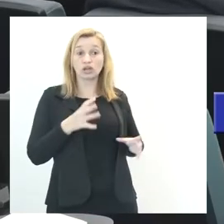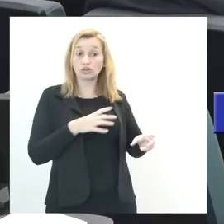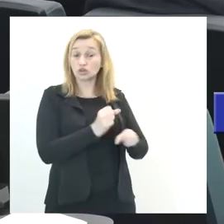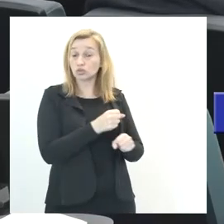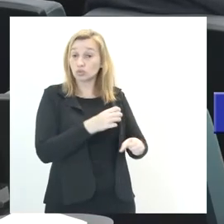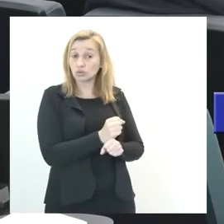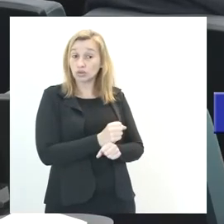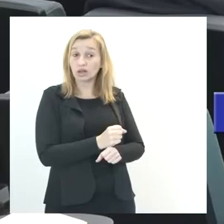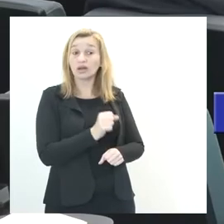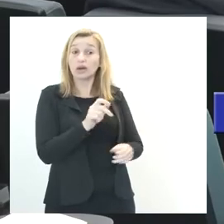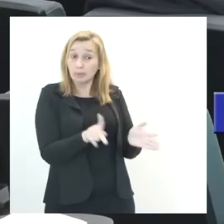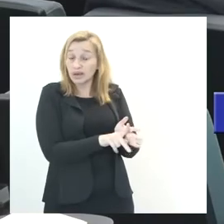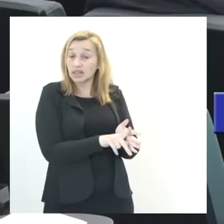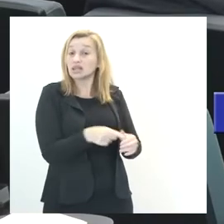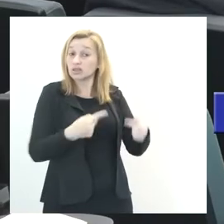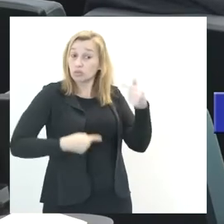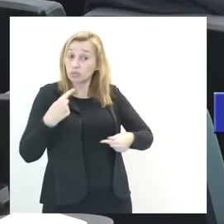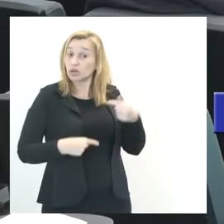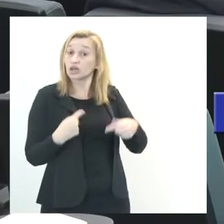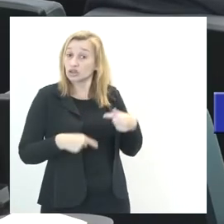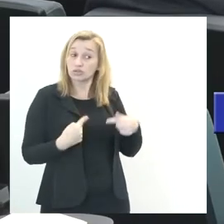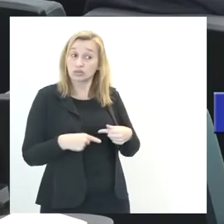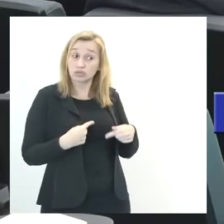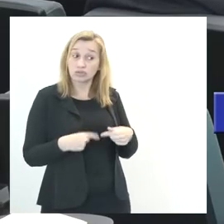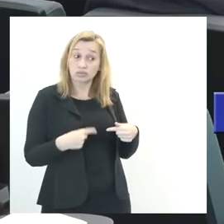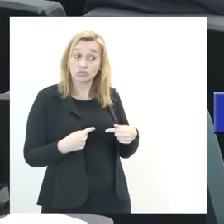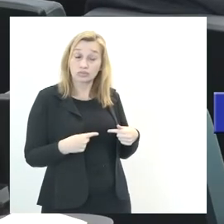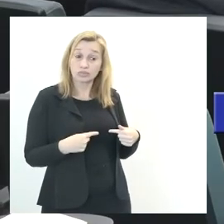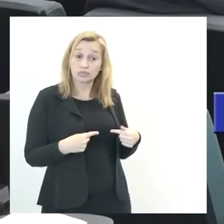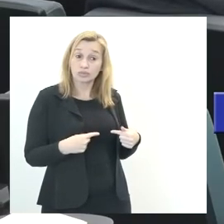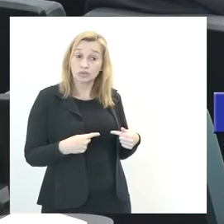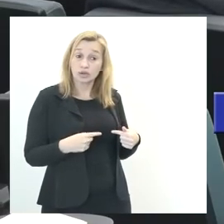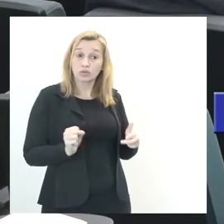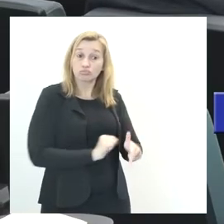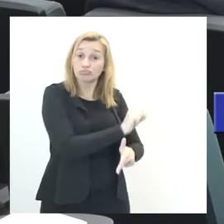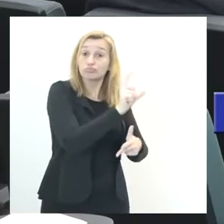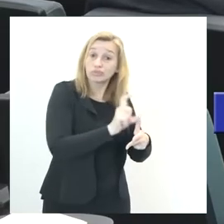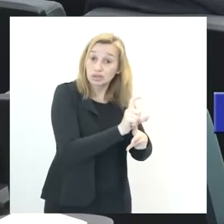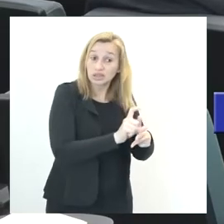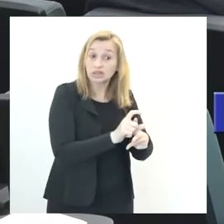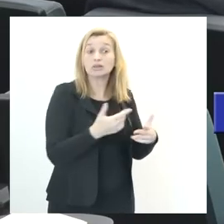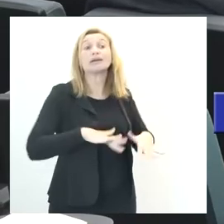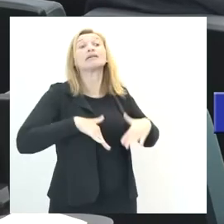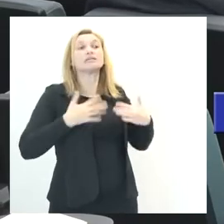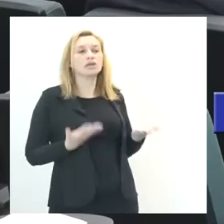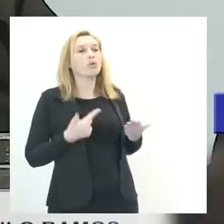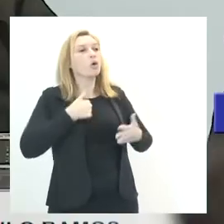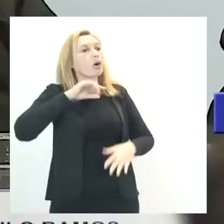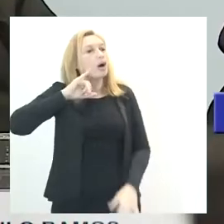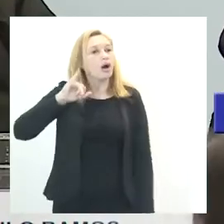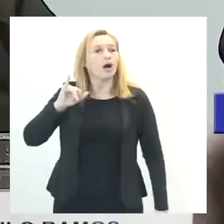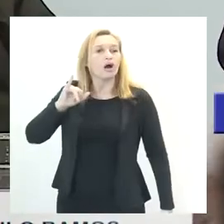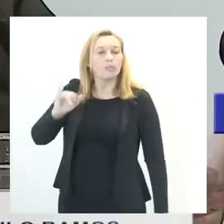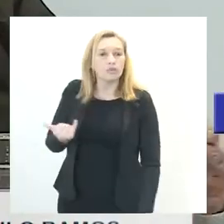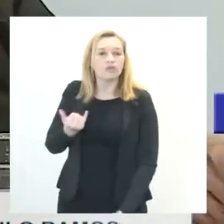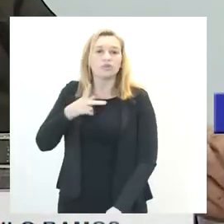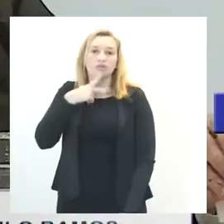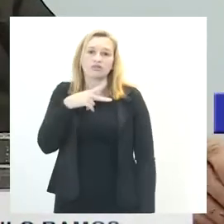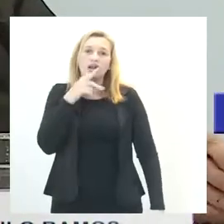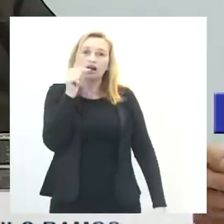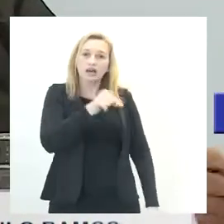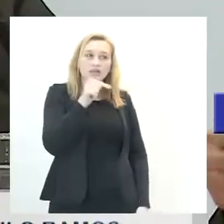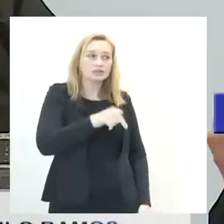essencialmente político é o braço auxiliar do Poder Legislativo bom então eu aproveito para fazer se a